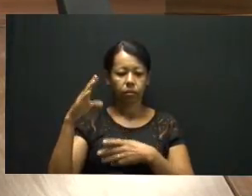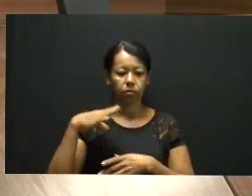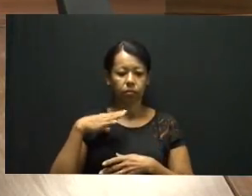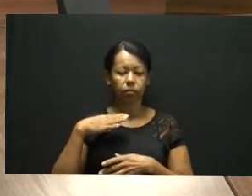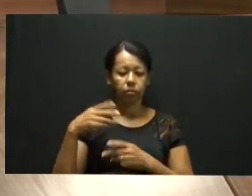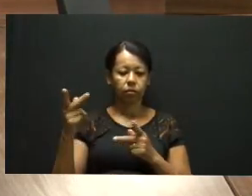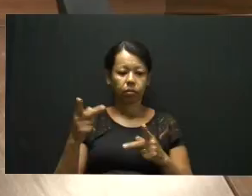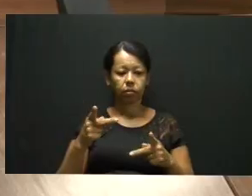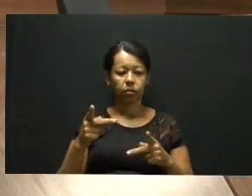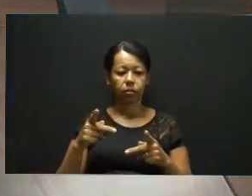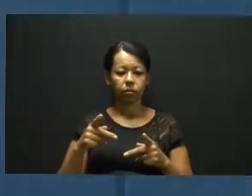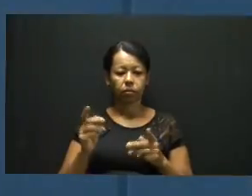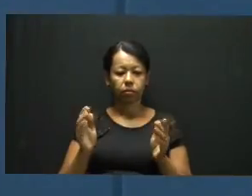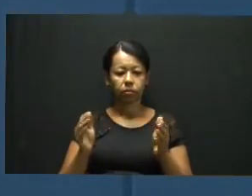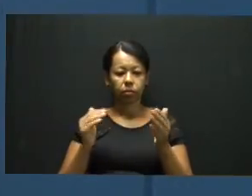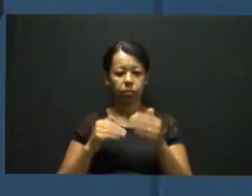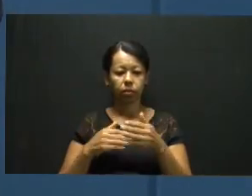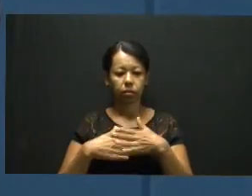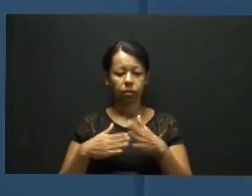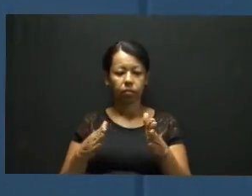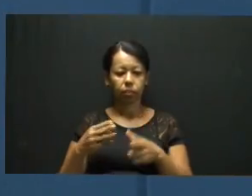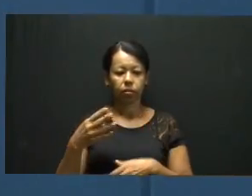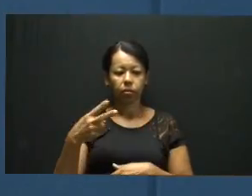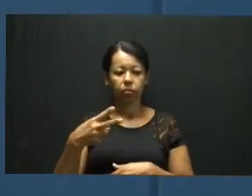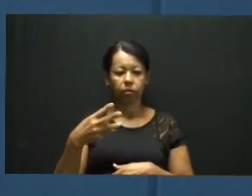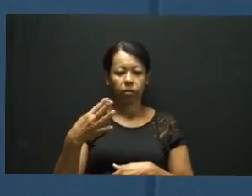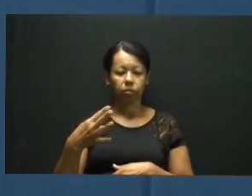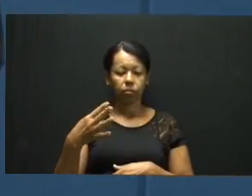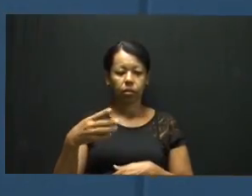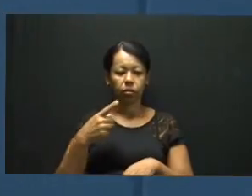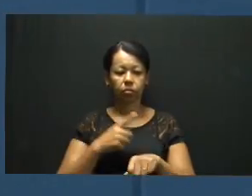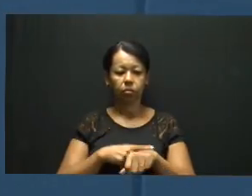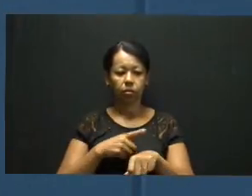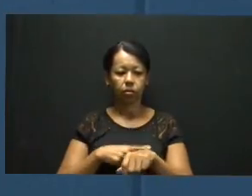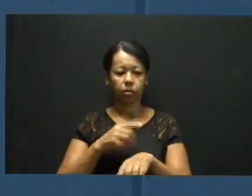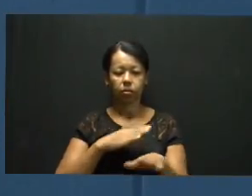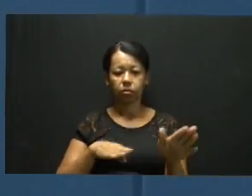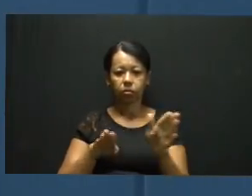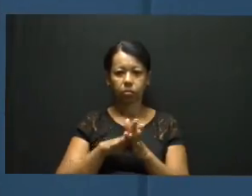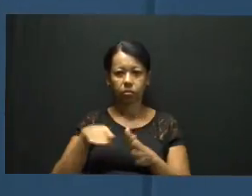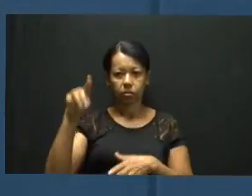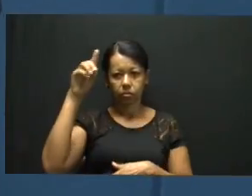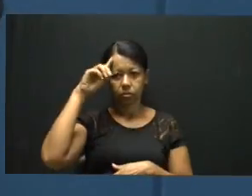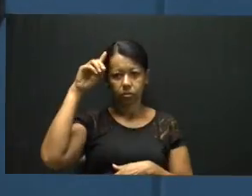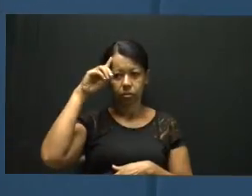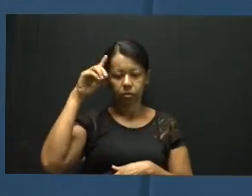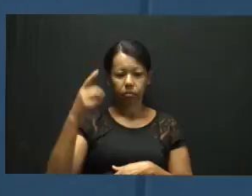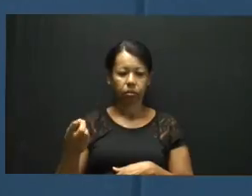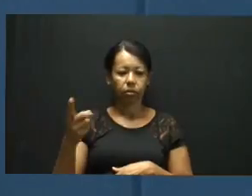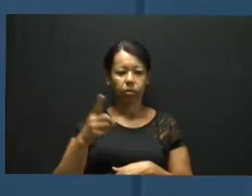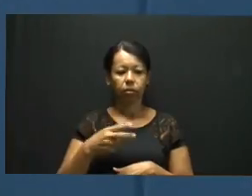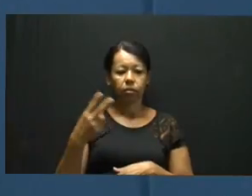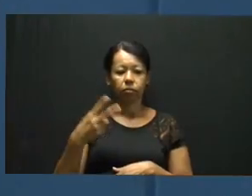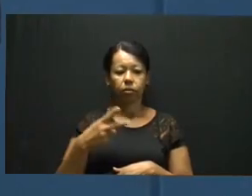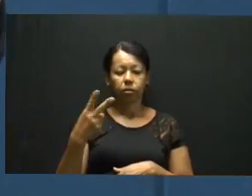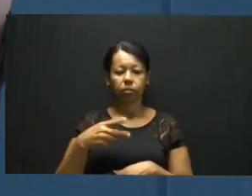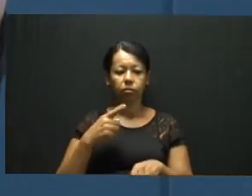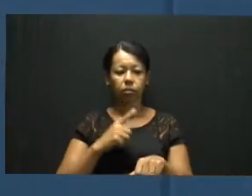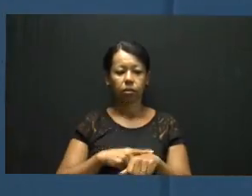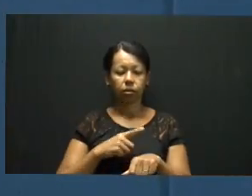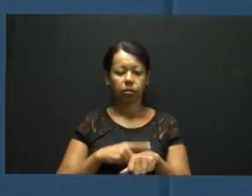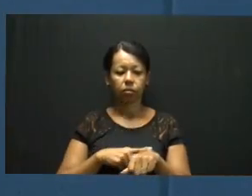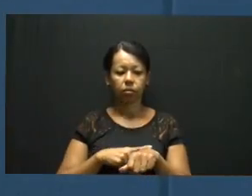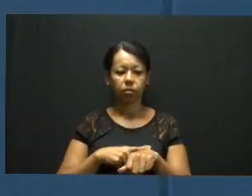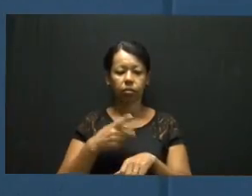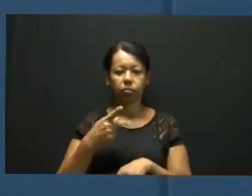nossos gabinetes estão abertos 24 horas, a gente tem atendimento todos os dias, a gente fica aqui até 22 horas no passo municipal, então